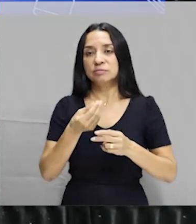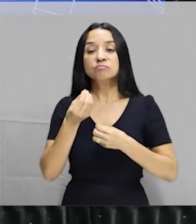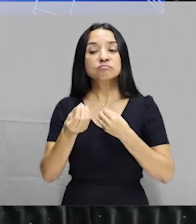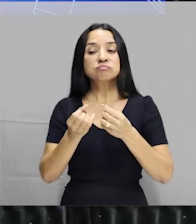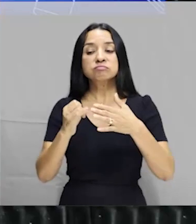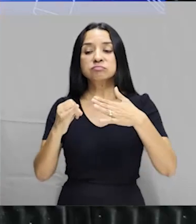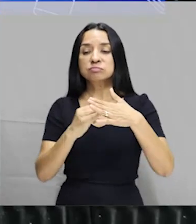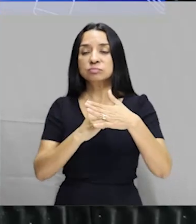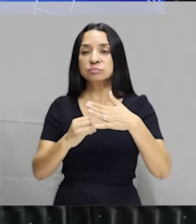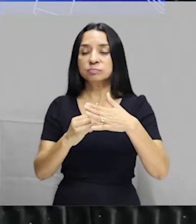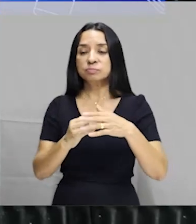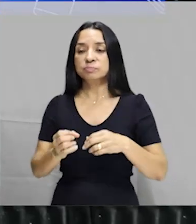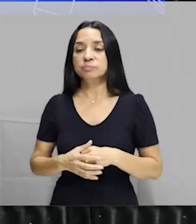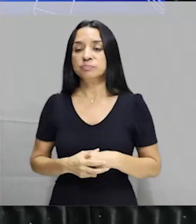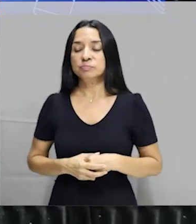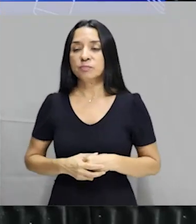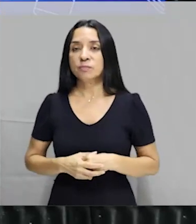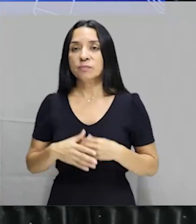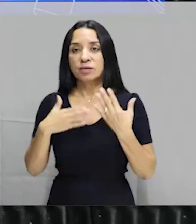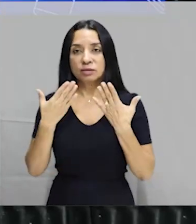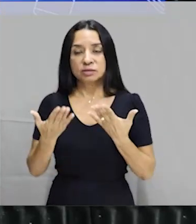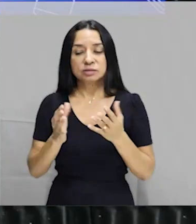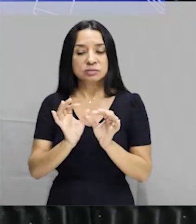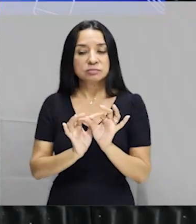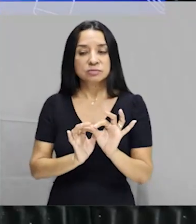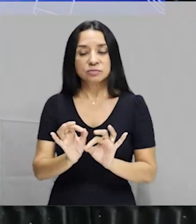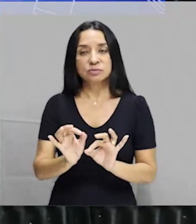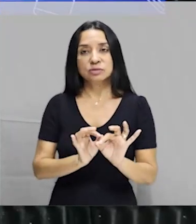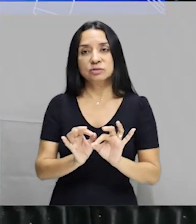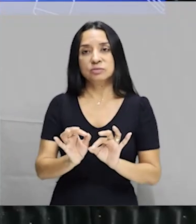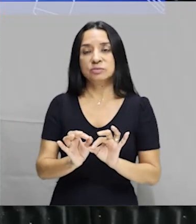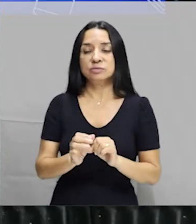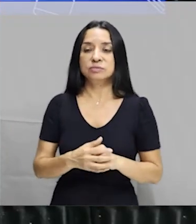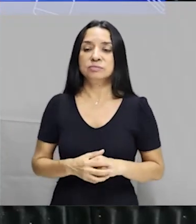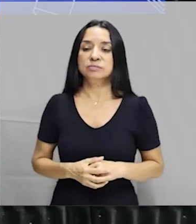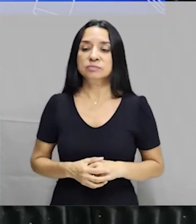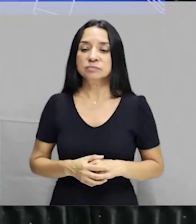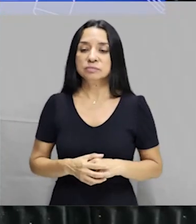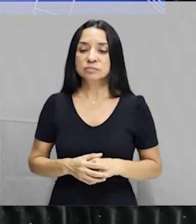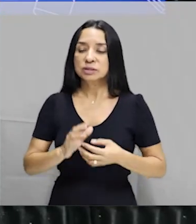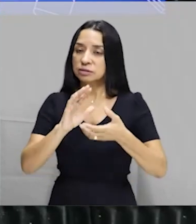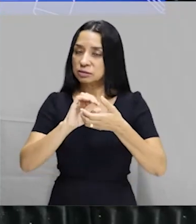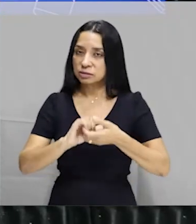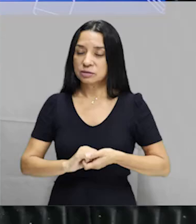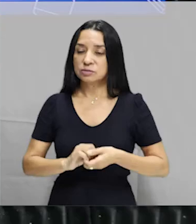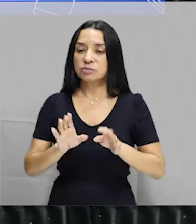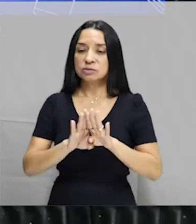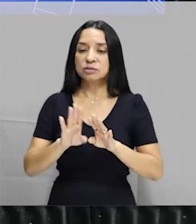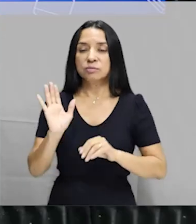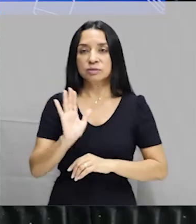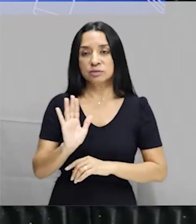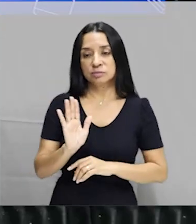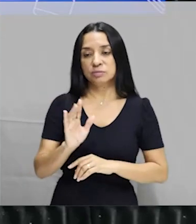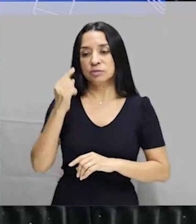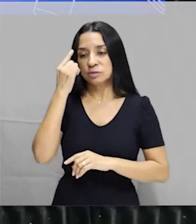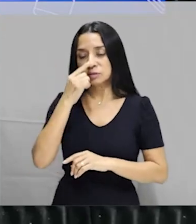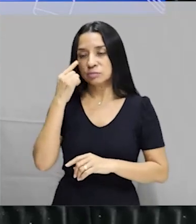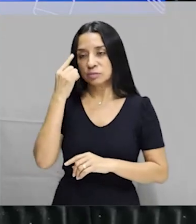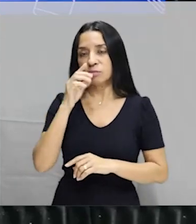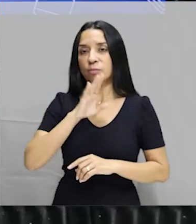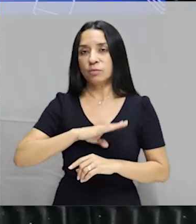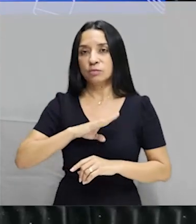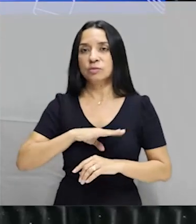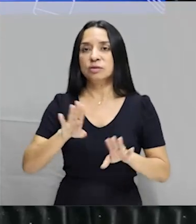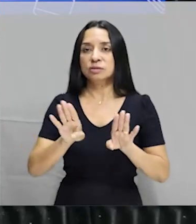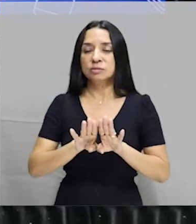maneira informal. Então, é assim que funcionam essas saudações, essas despedidas no espanhol. E em português também